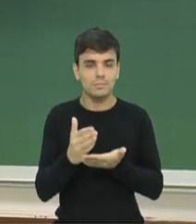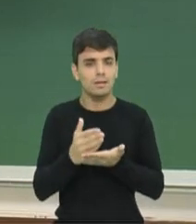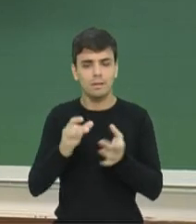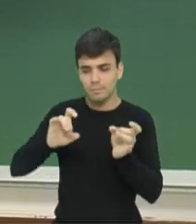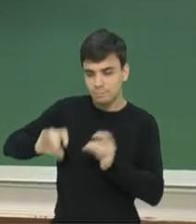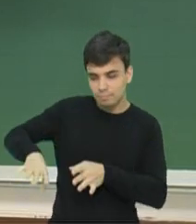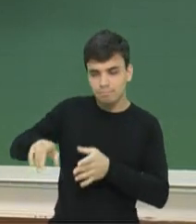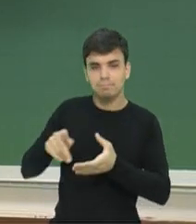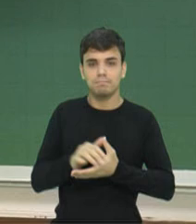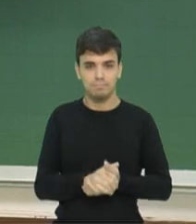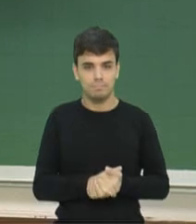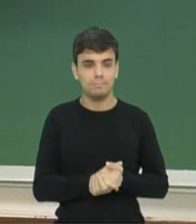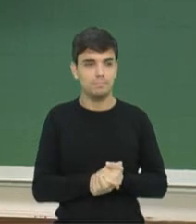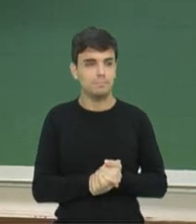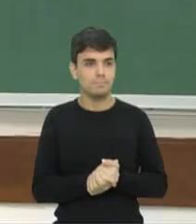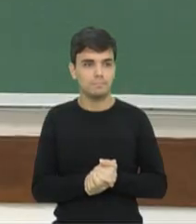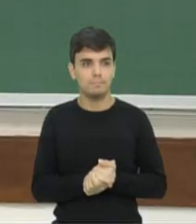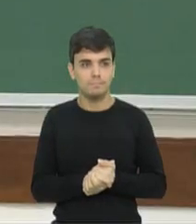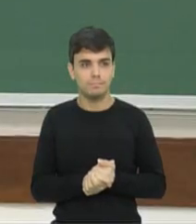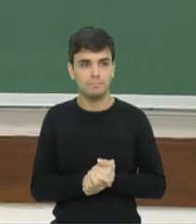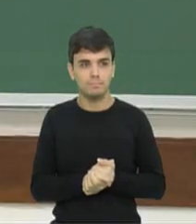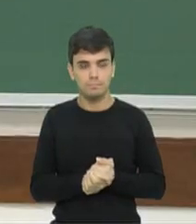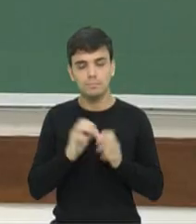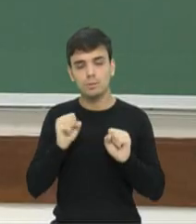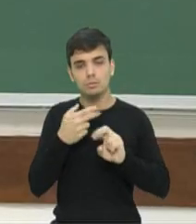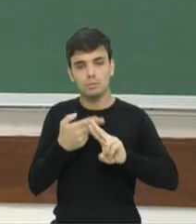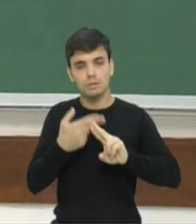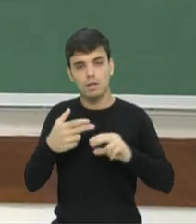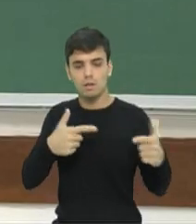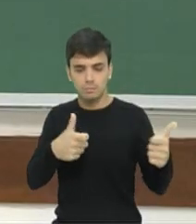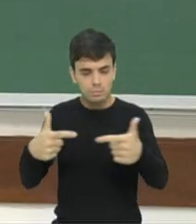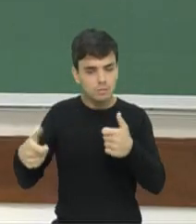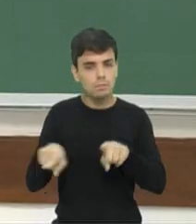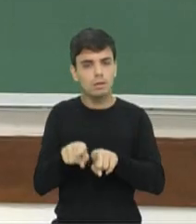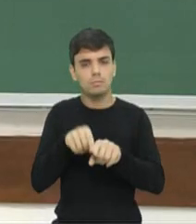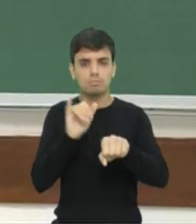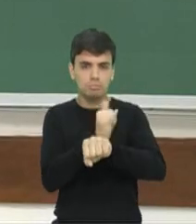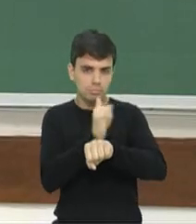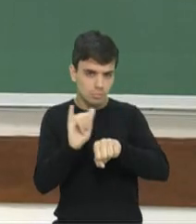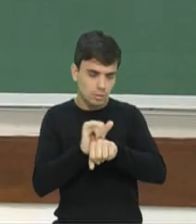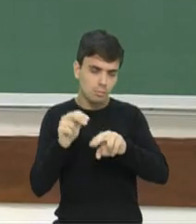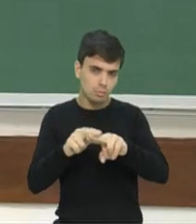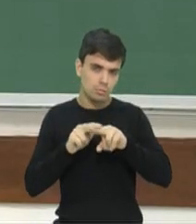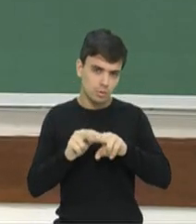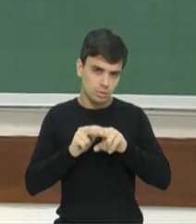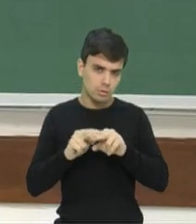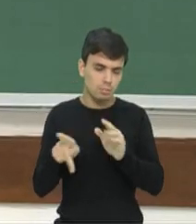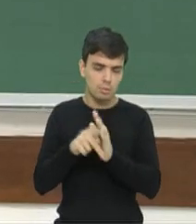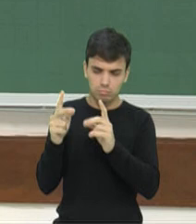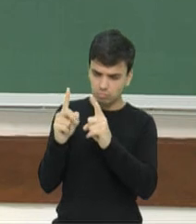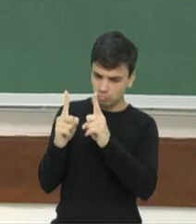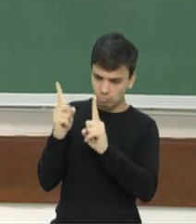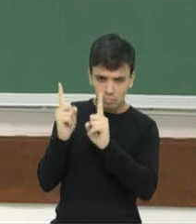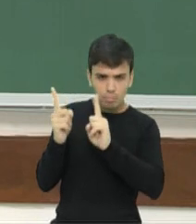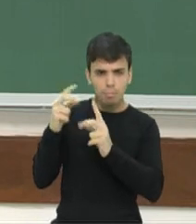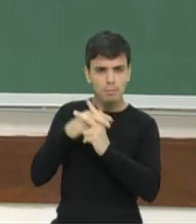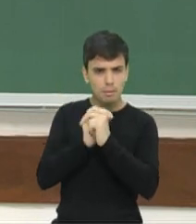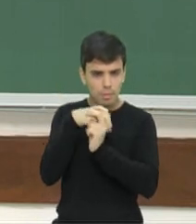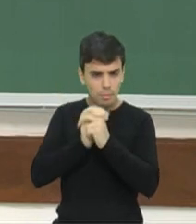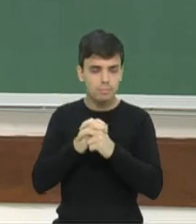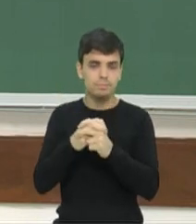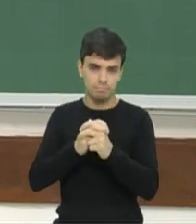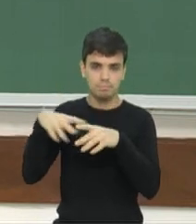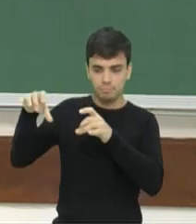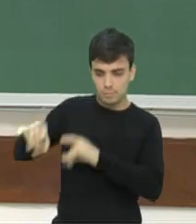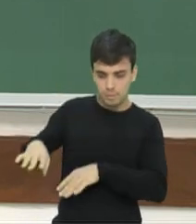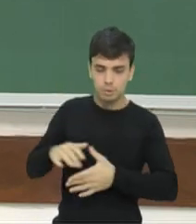deixado de lado, né? Então, com a utilização de armas, puderam ser utilizado armas, utilizando outras técnicas, então a luta corpo a corpo, embate corpo a corpo foi